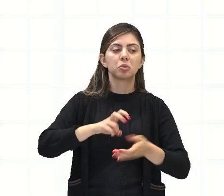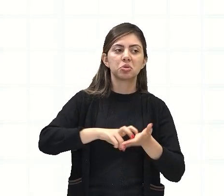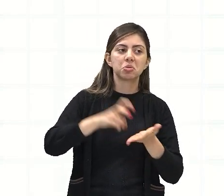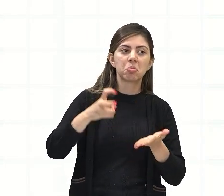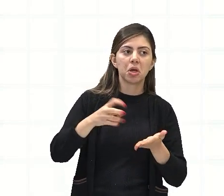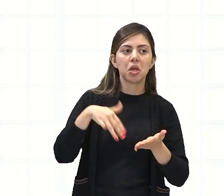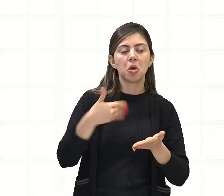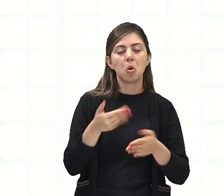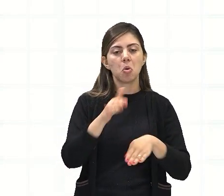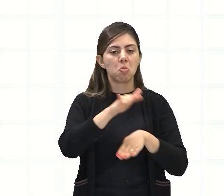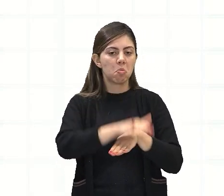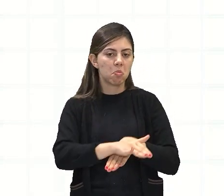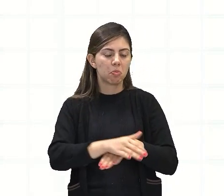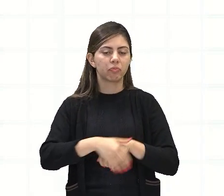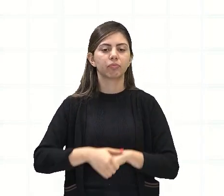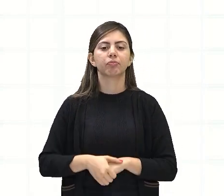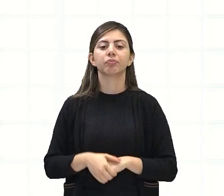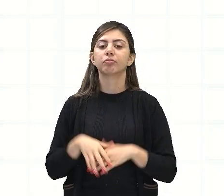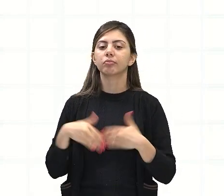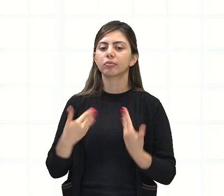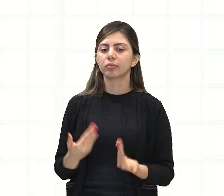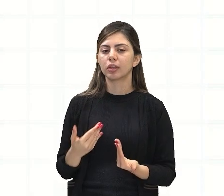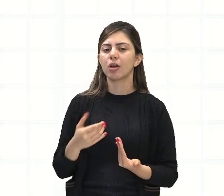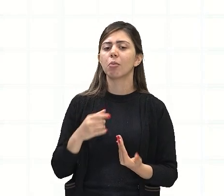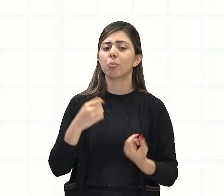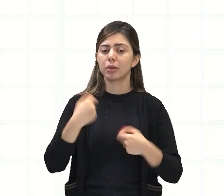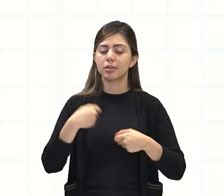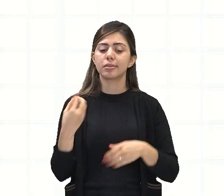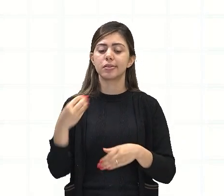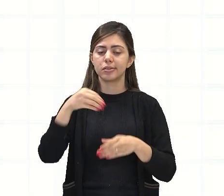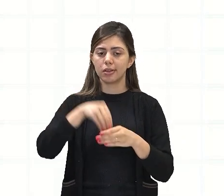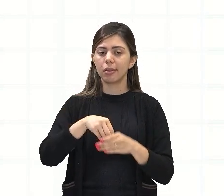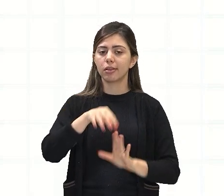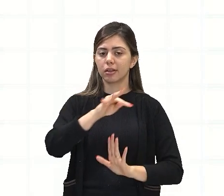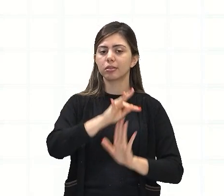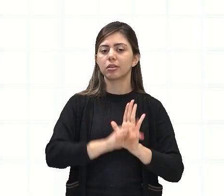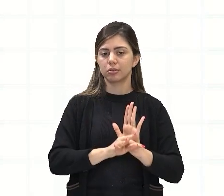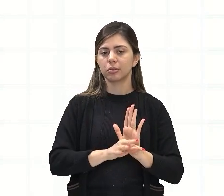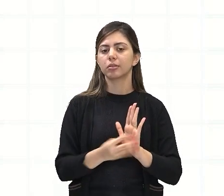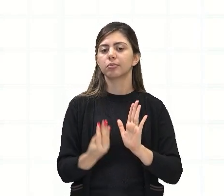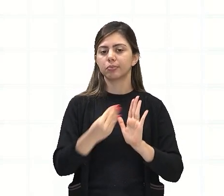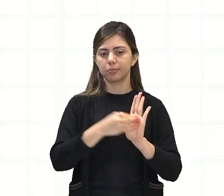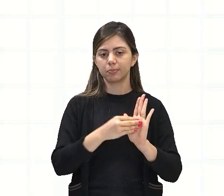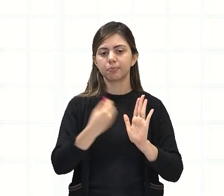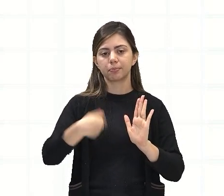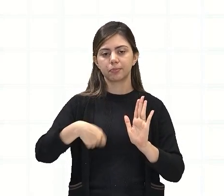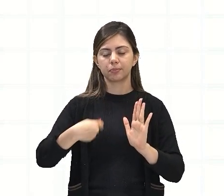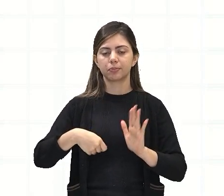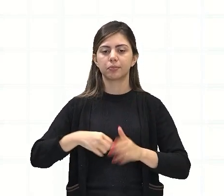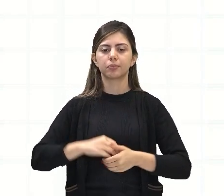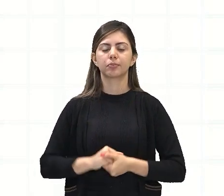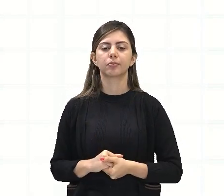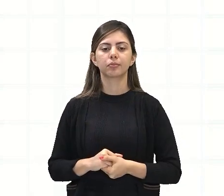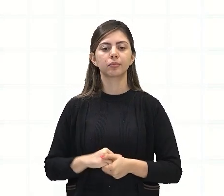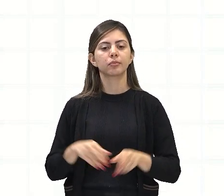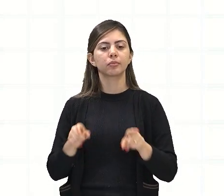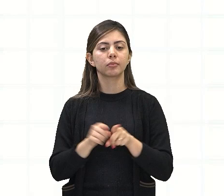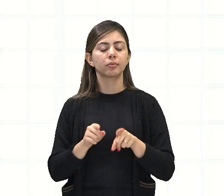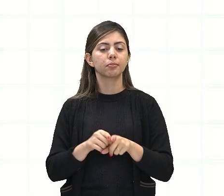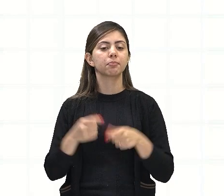numa hora. Todas essas questões têm de estar lá no texto. Tem de ter